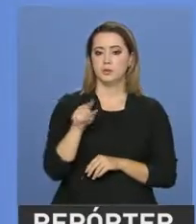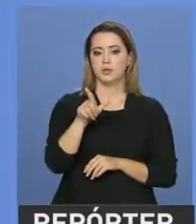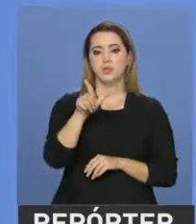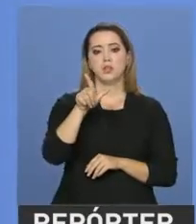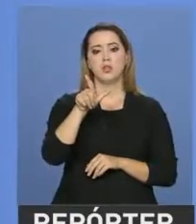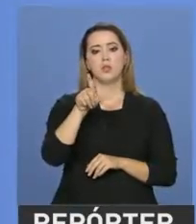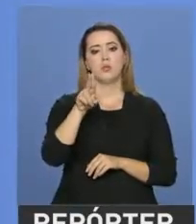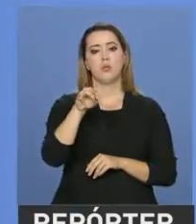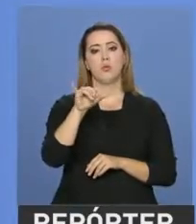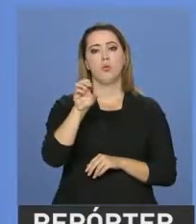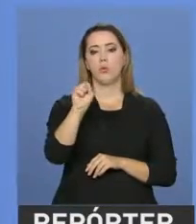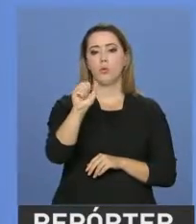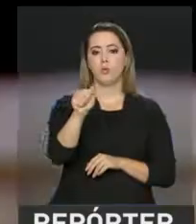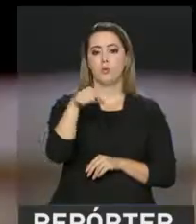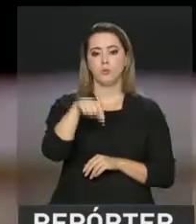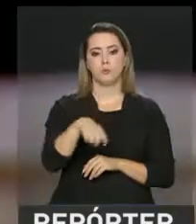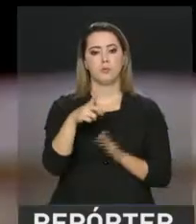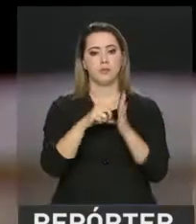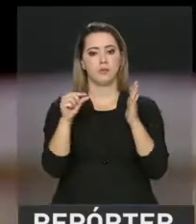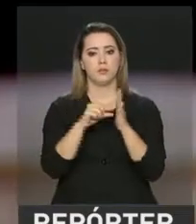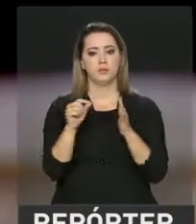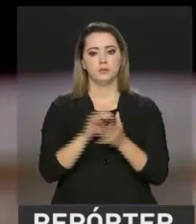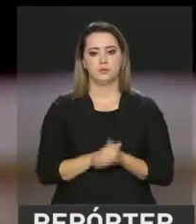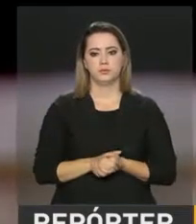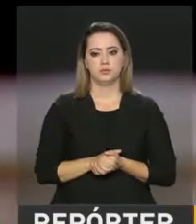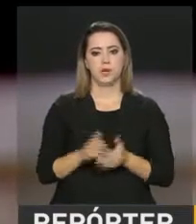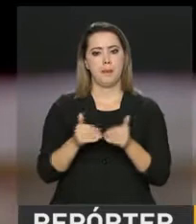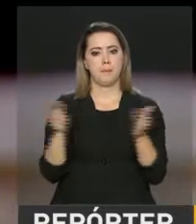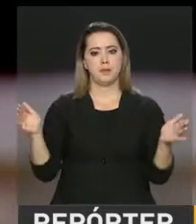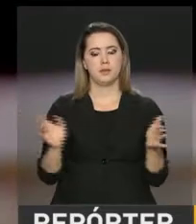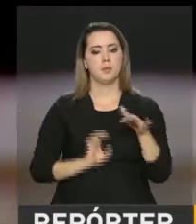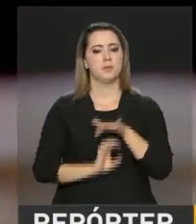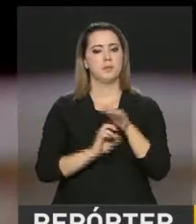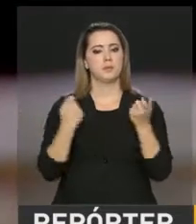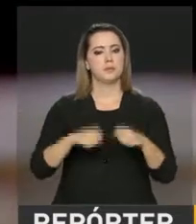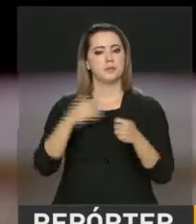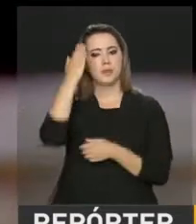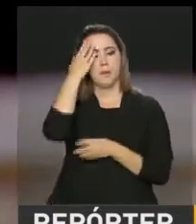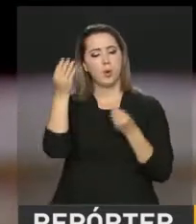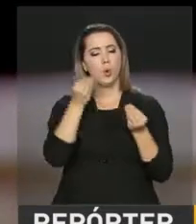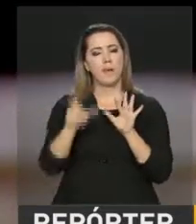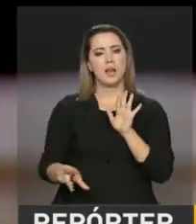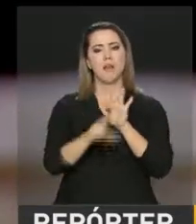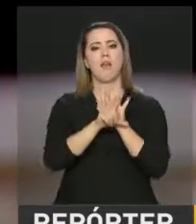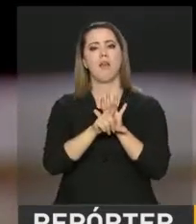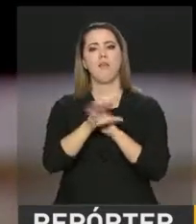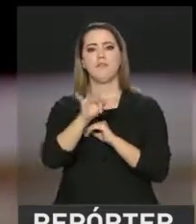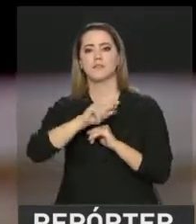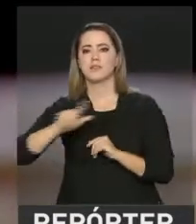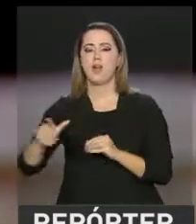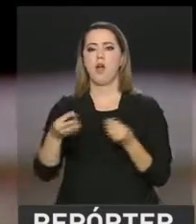Luísa Lopes, no Palácio do Itamaraty. Para abrir um empreendimento, é preciso saber qual é a legislação fiscal. Como eu vou declarar imposto de